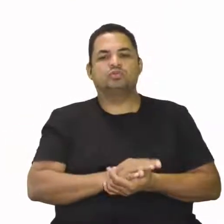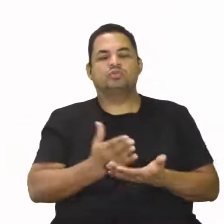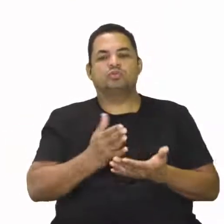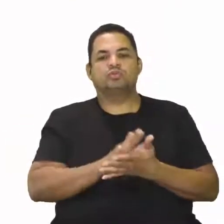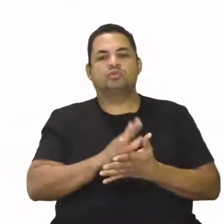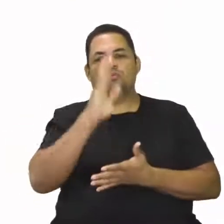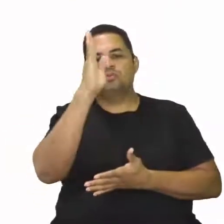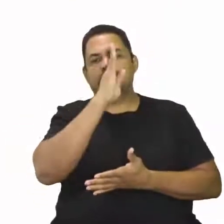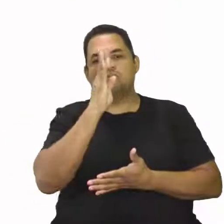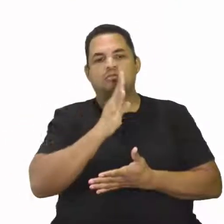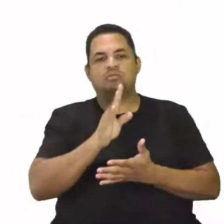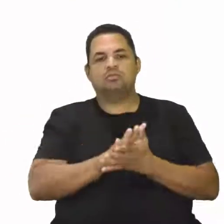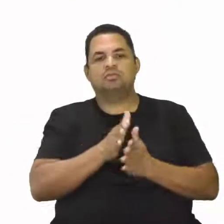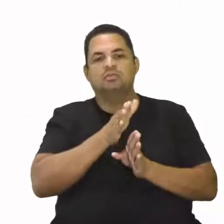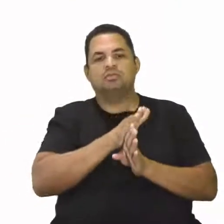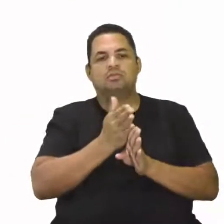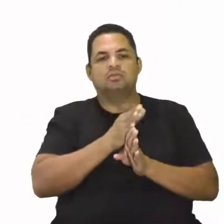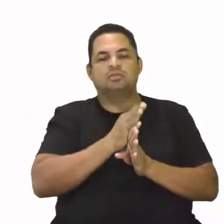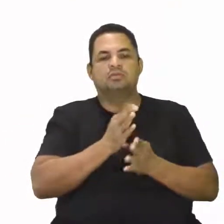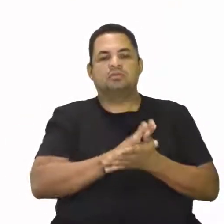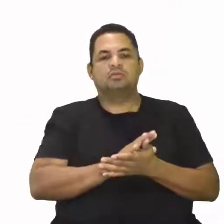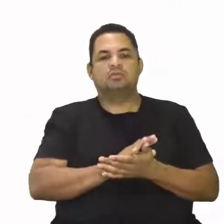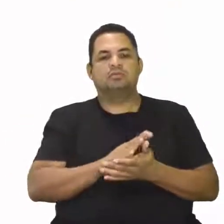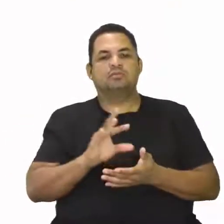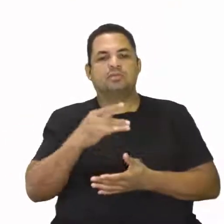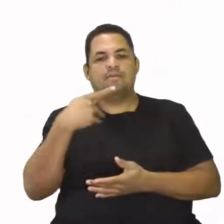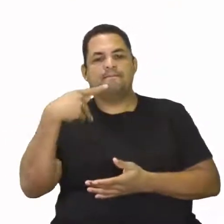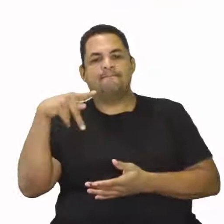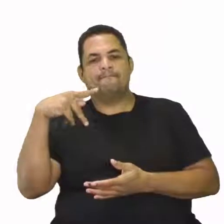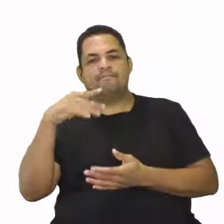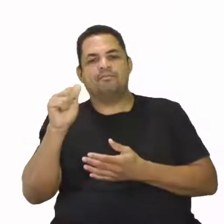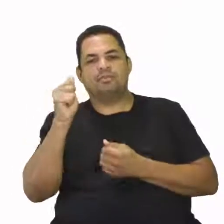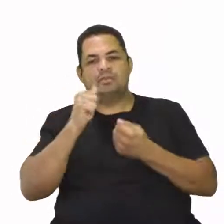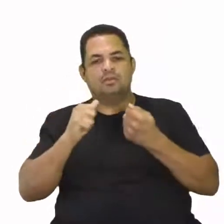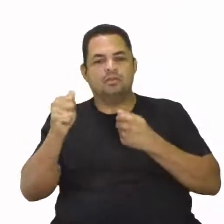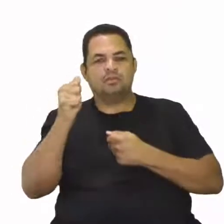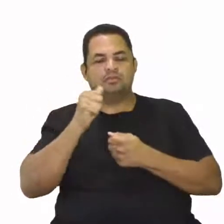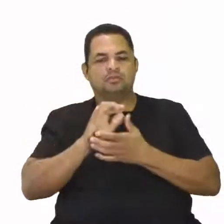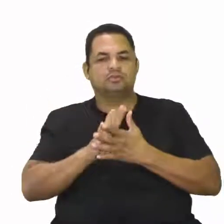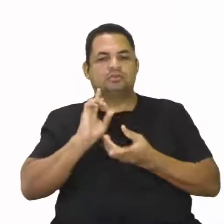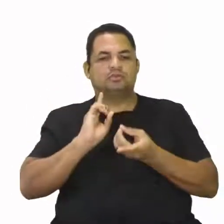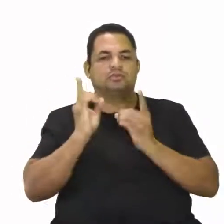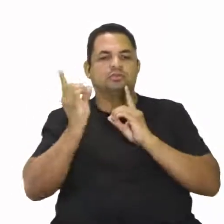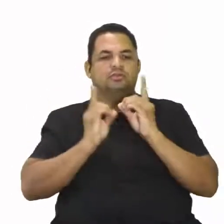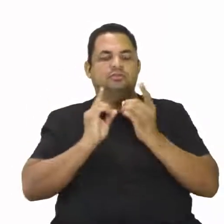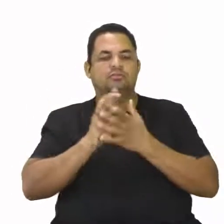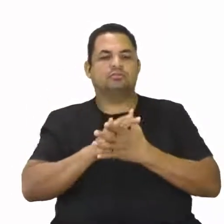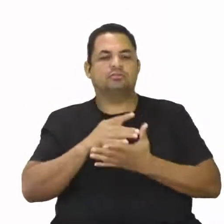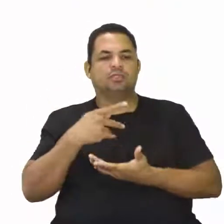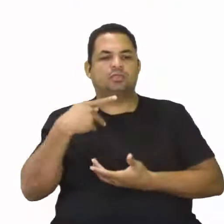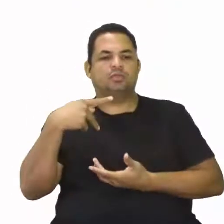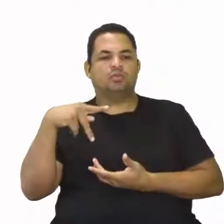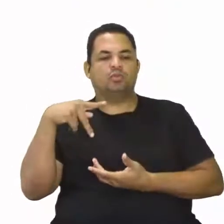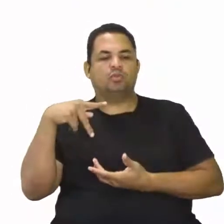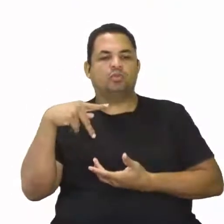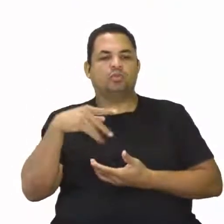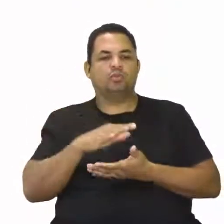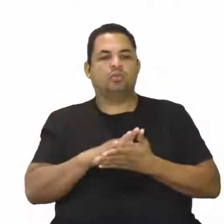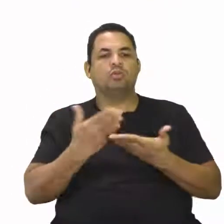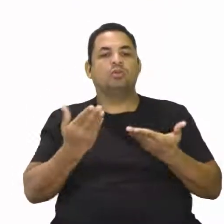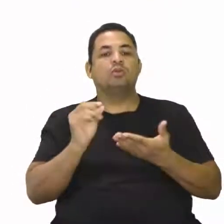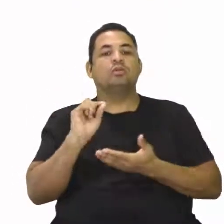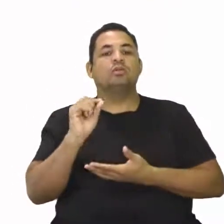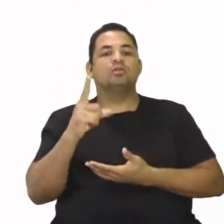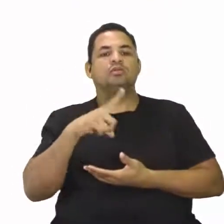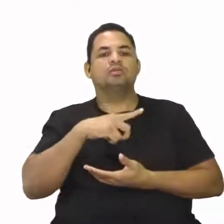Ela faz fronteira com o nosso país, com o Paraguai, com a Argentina, com o Chile e também com o Peru. E que ela possui